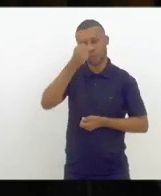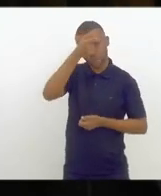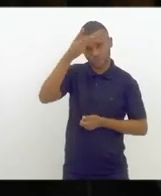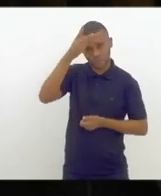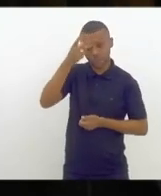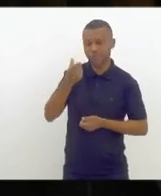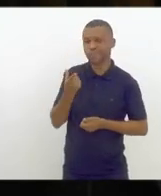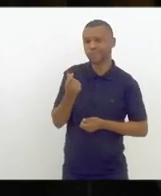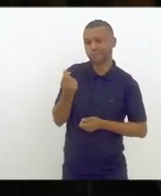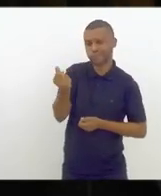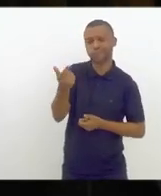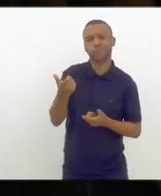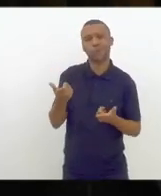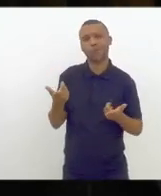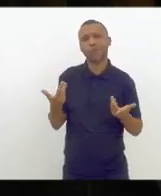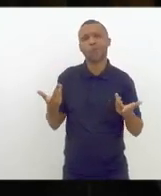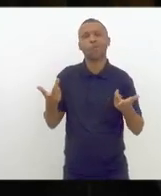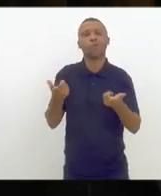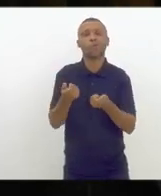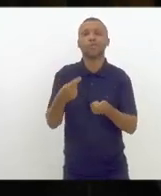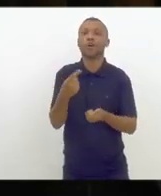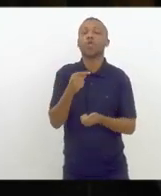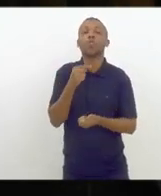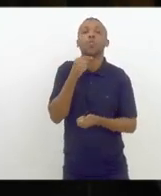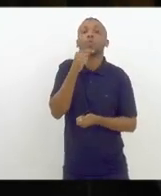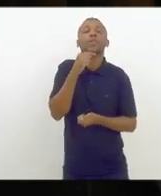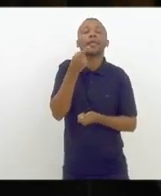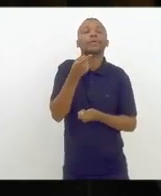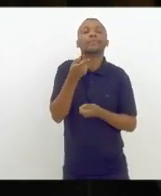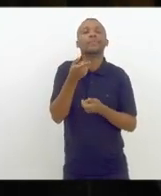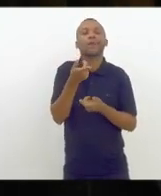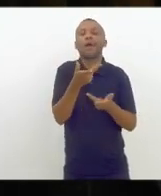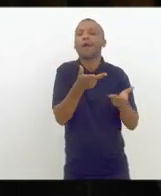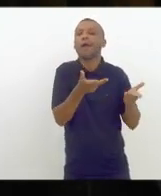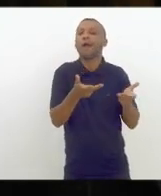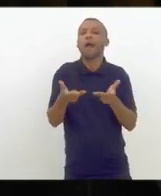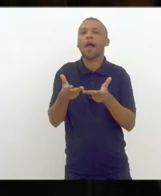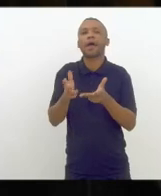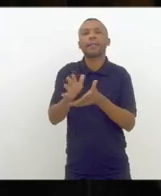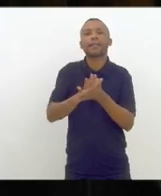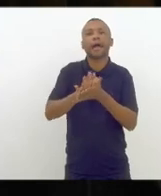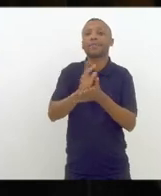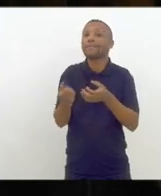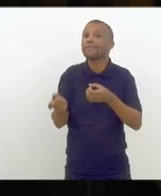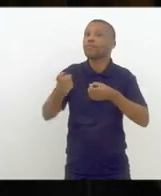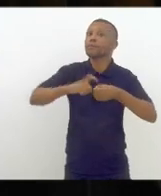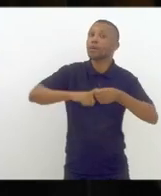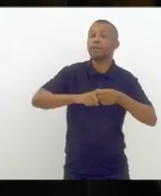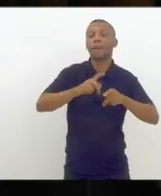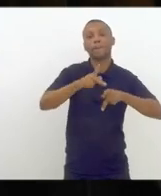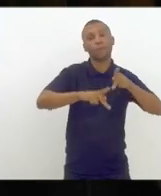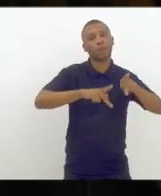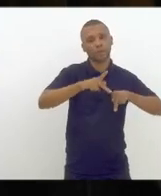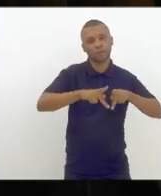dinheiro e a gente não consegue enxergar antes. Esse dinheiro retornando à população com serviços bem